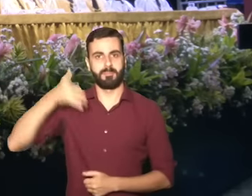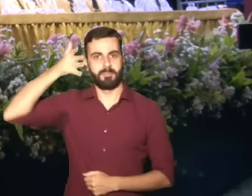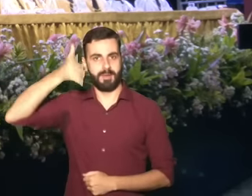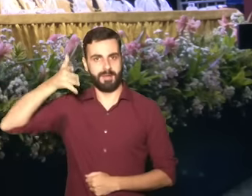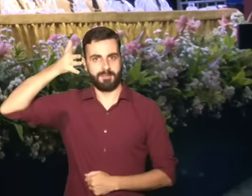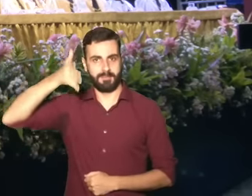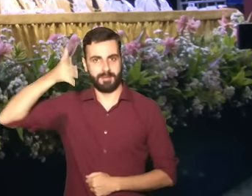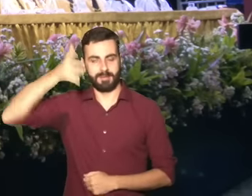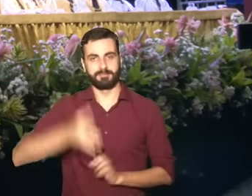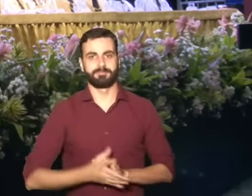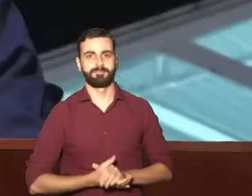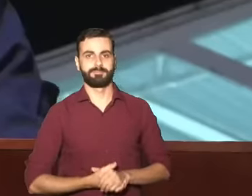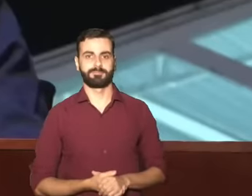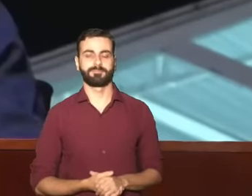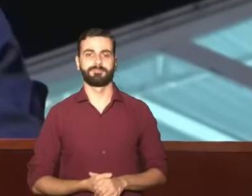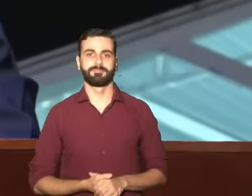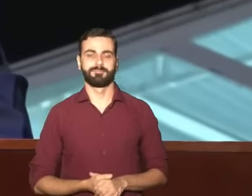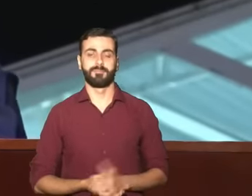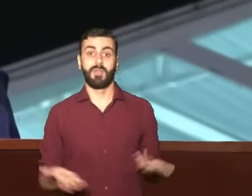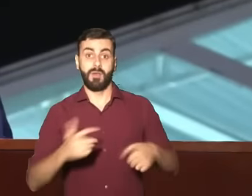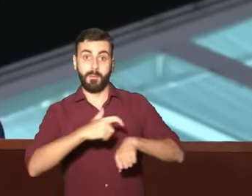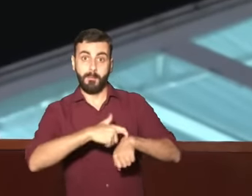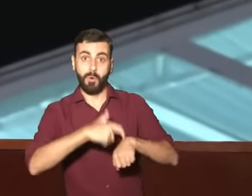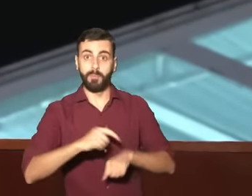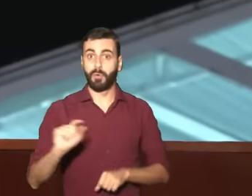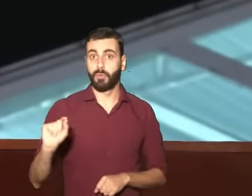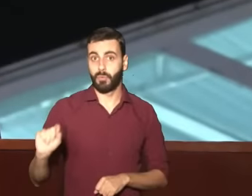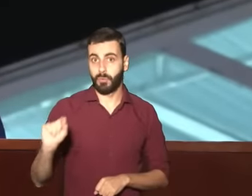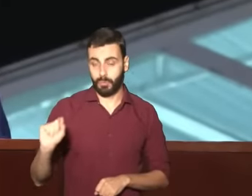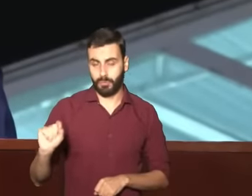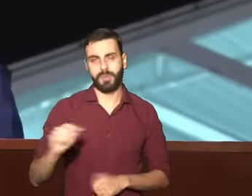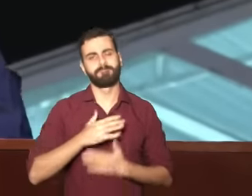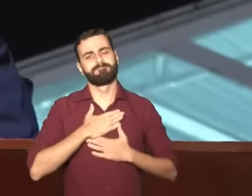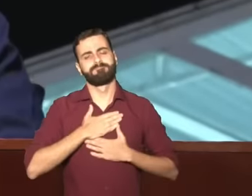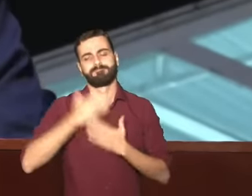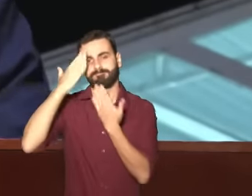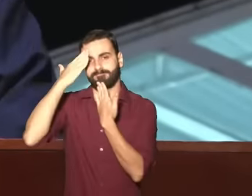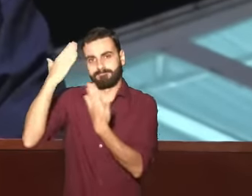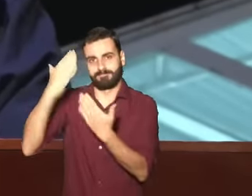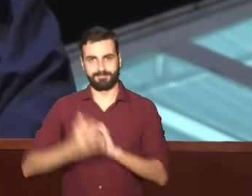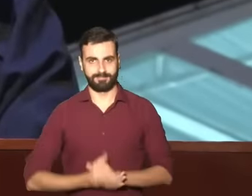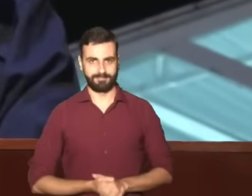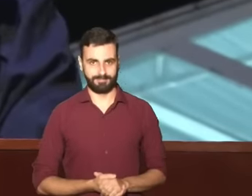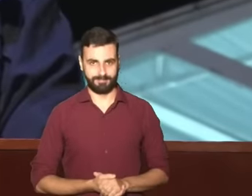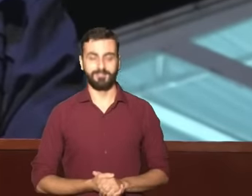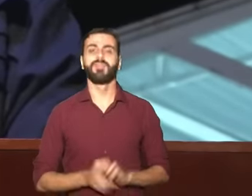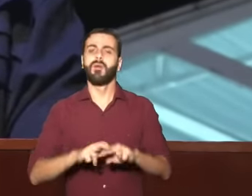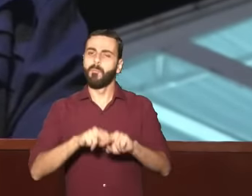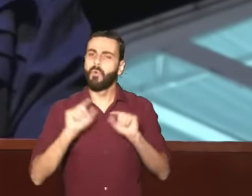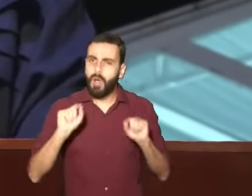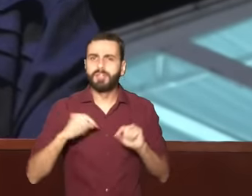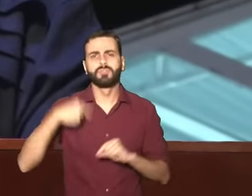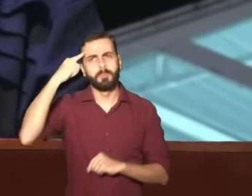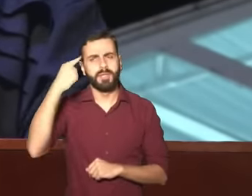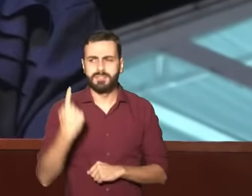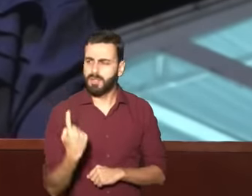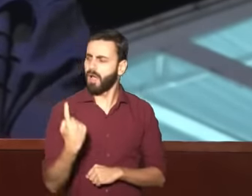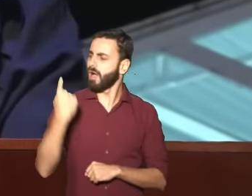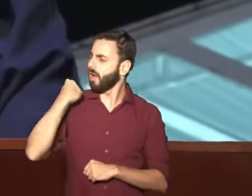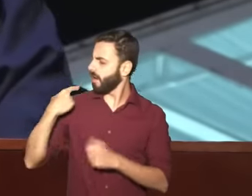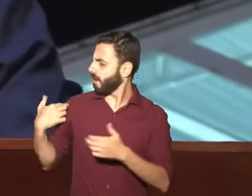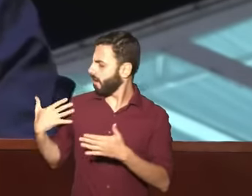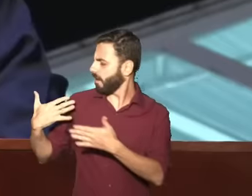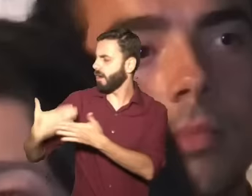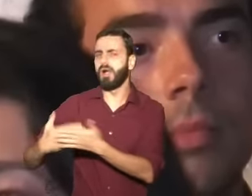tantos. O momento é de gratidão, de poder olhar para trás e